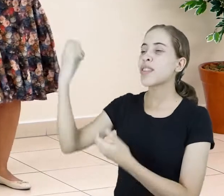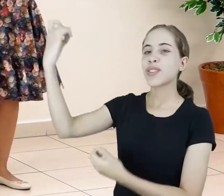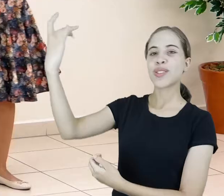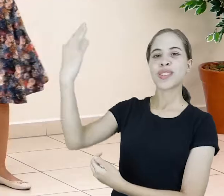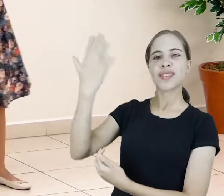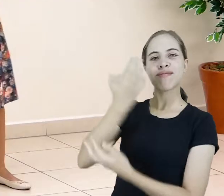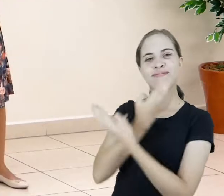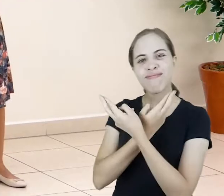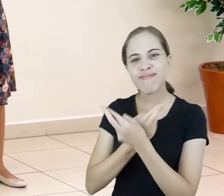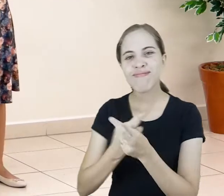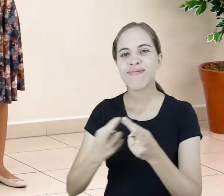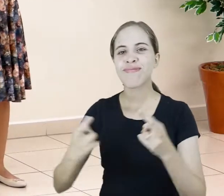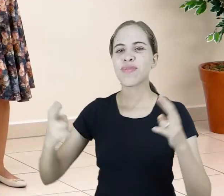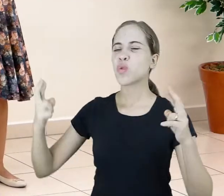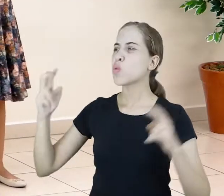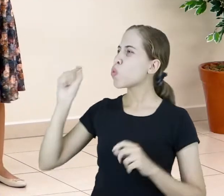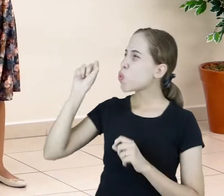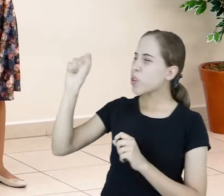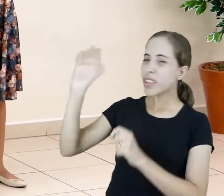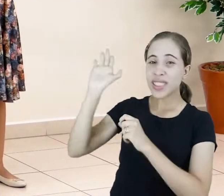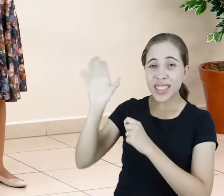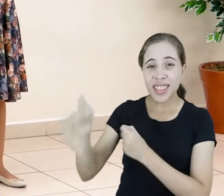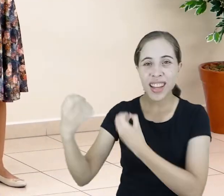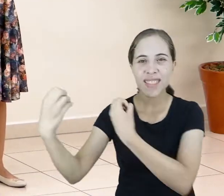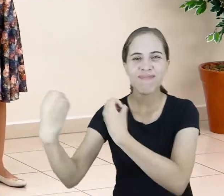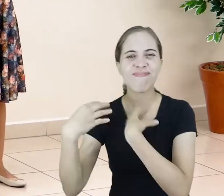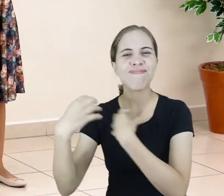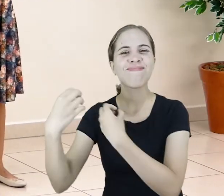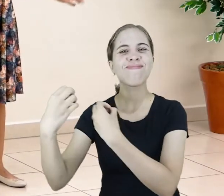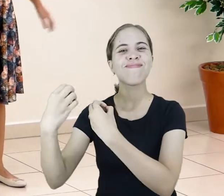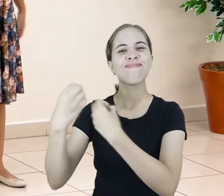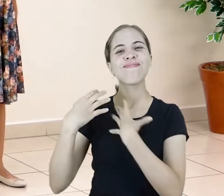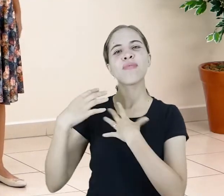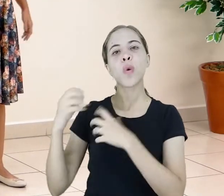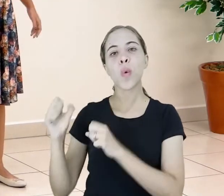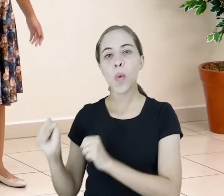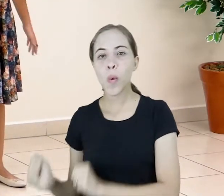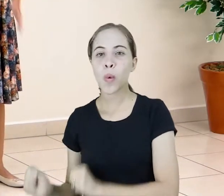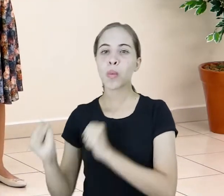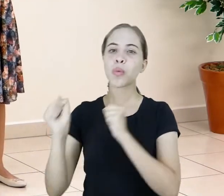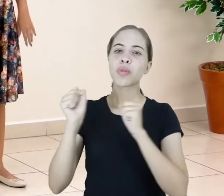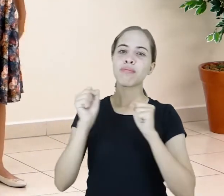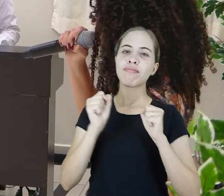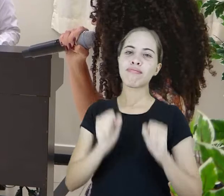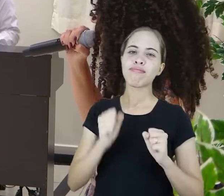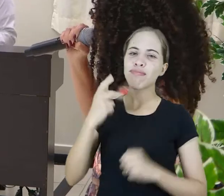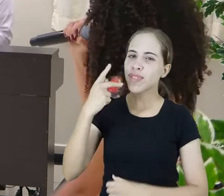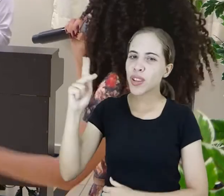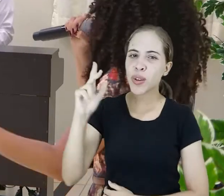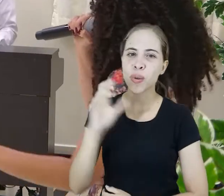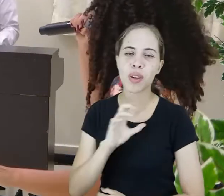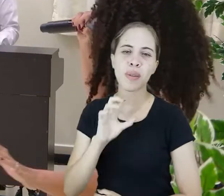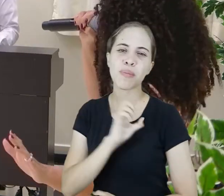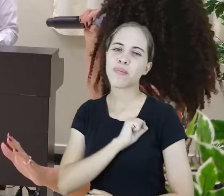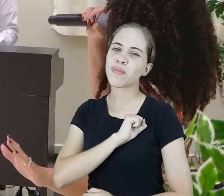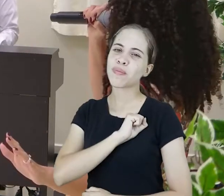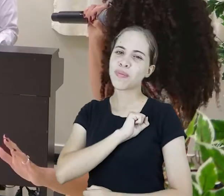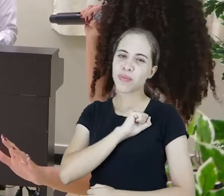e redenção, tudo que Ele ensinou, seu poder,